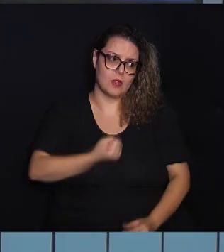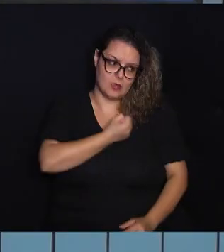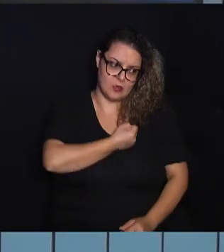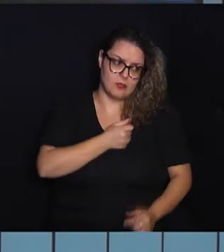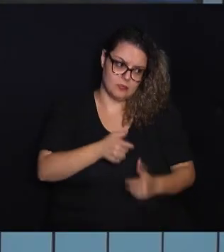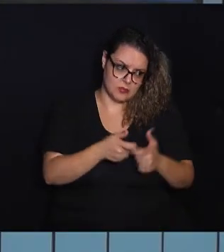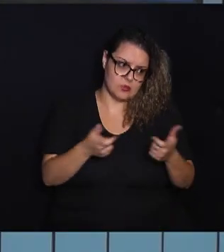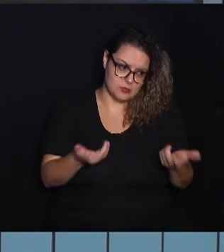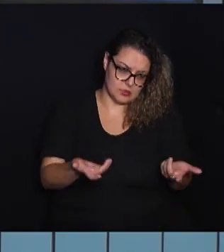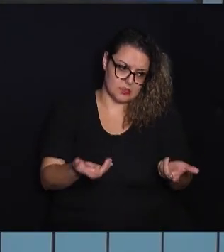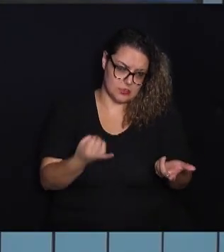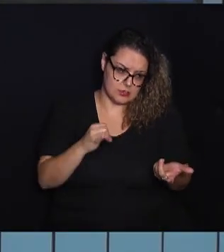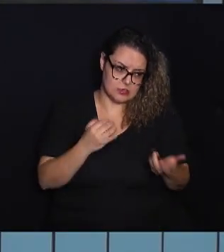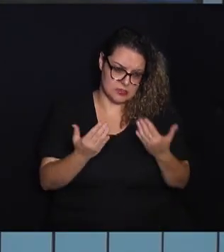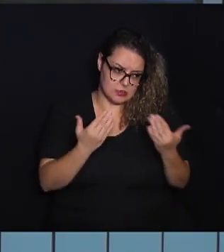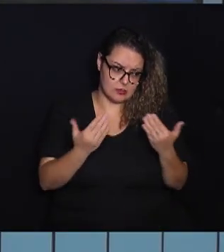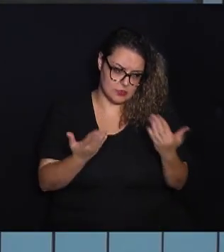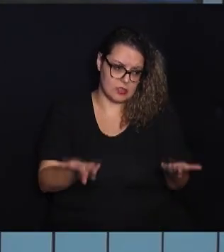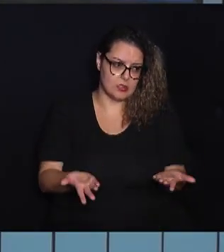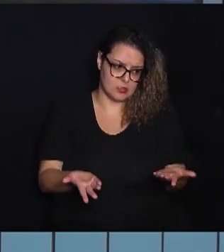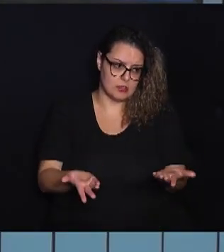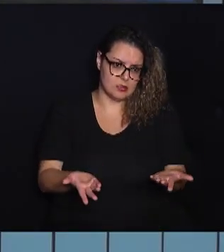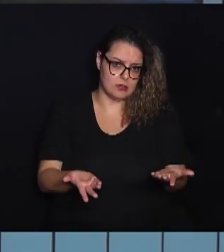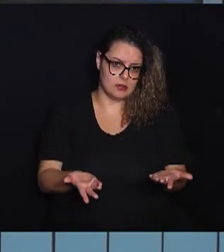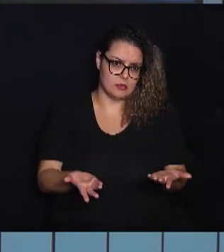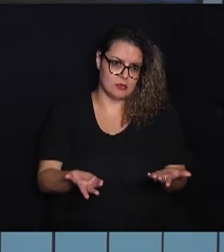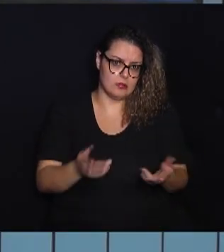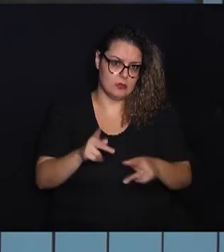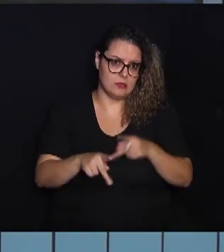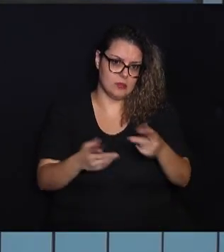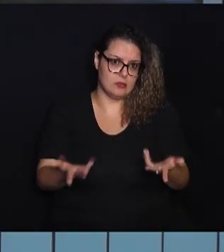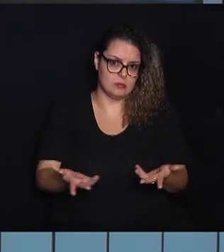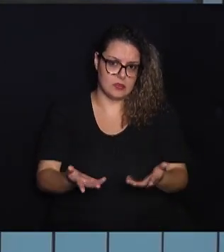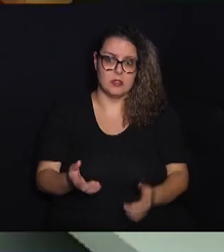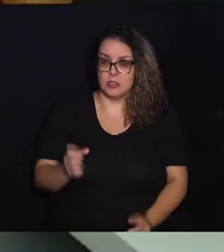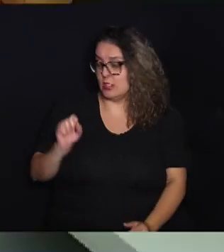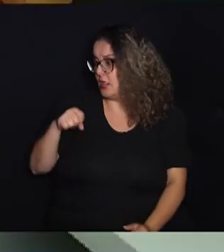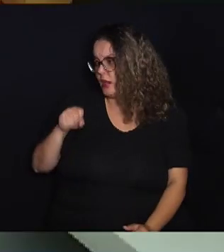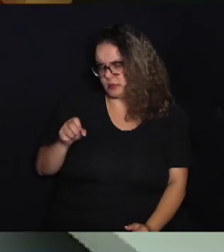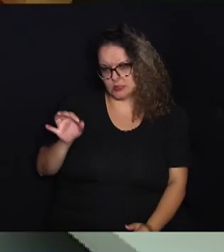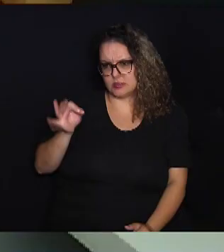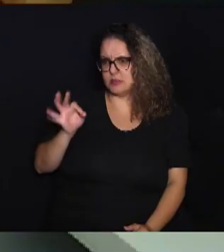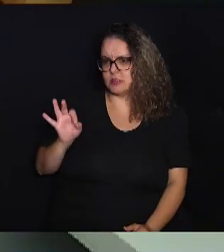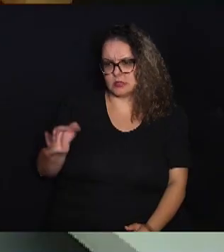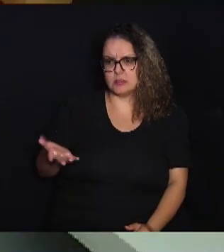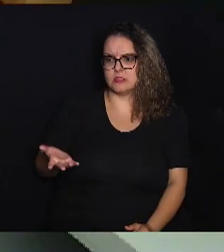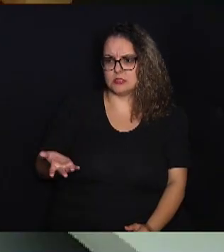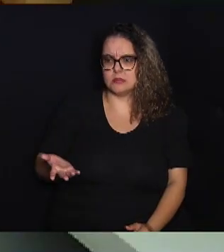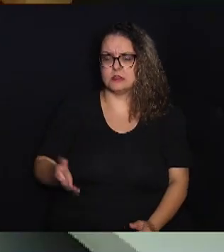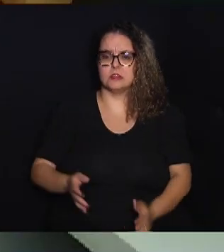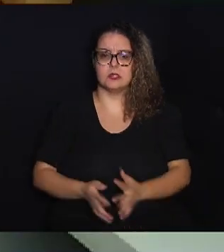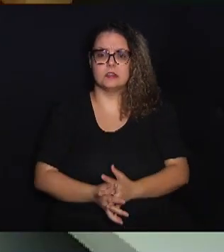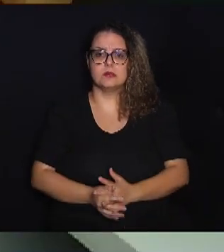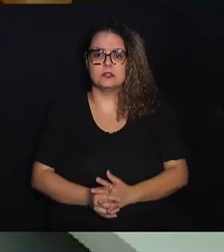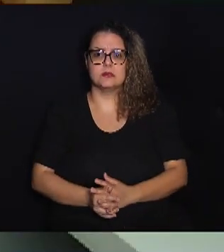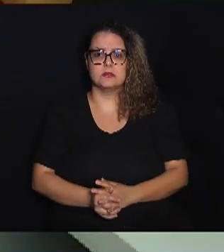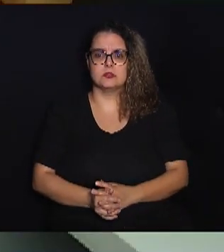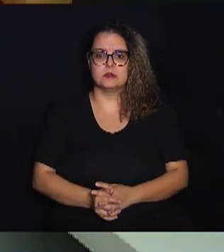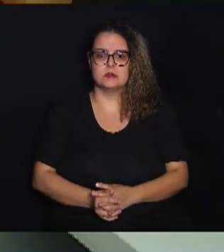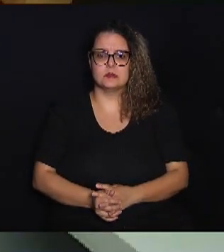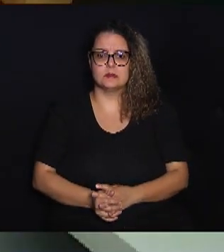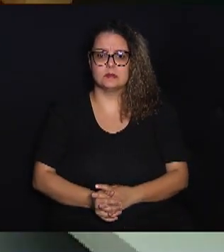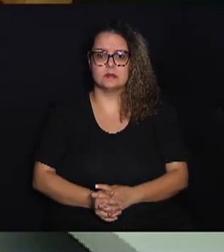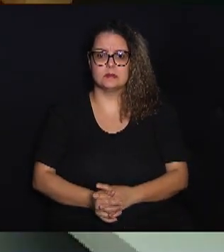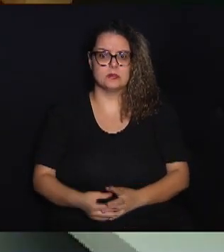elevado, né, se a gente considerar a população. Não, Então, sem dúvida, sem dúvida. Na